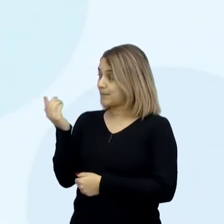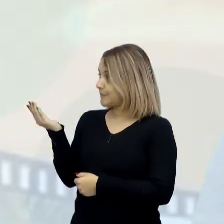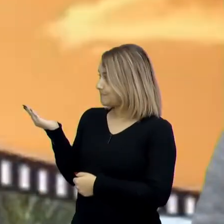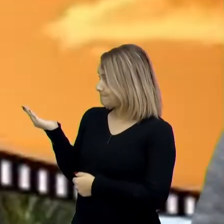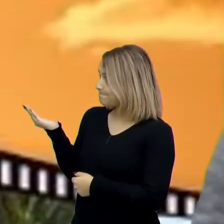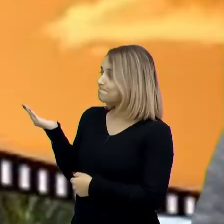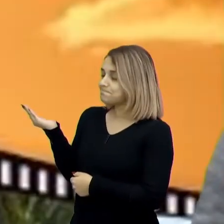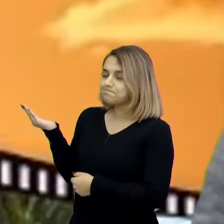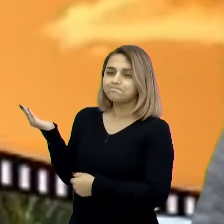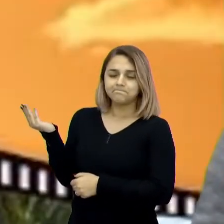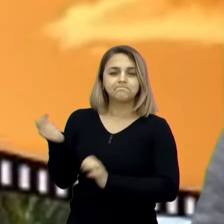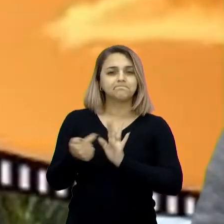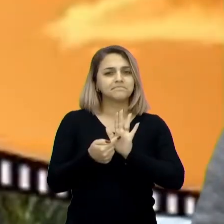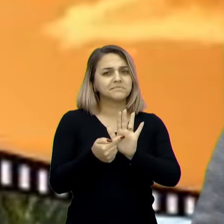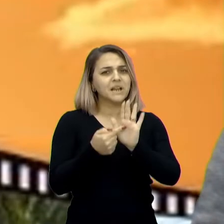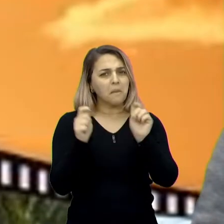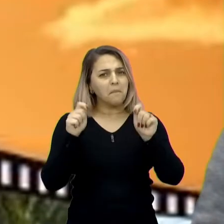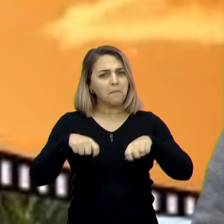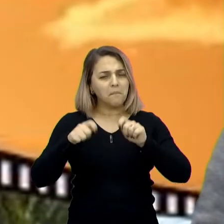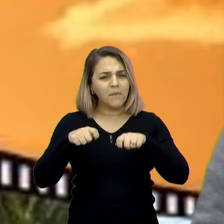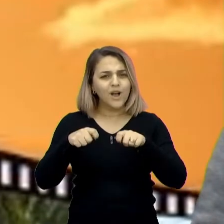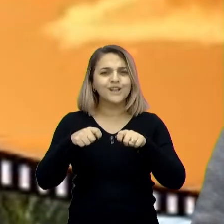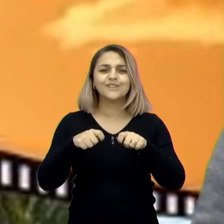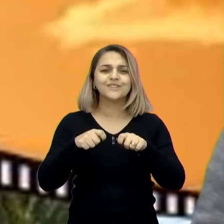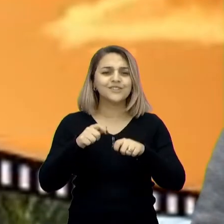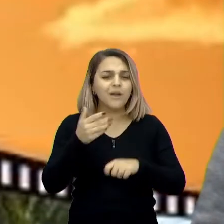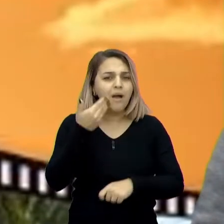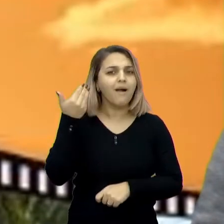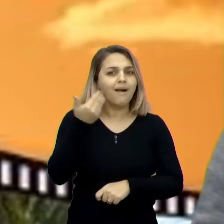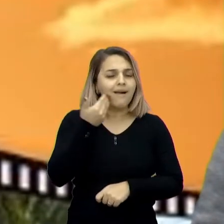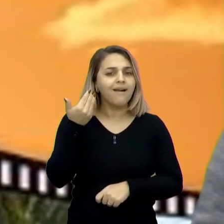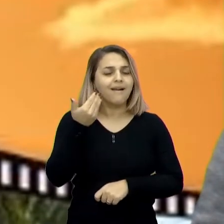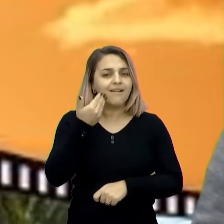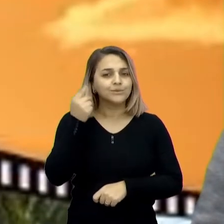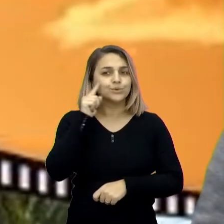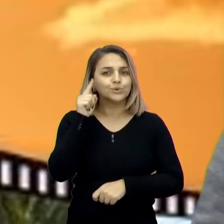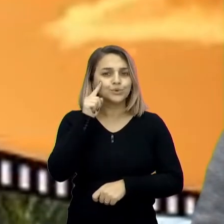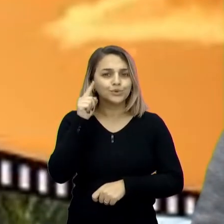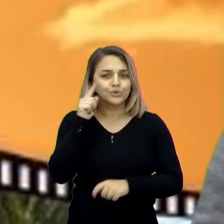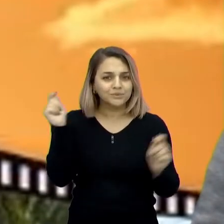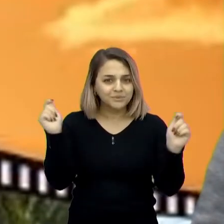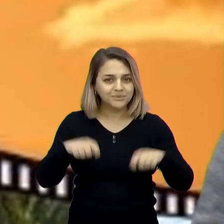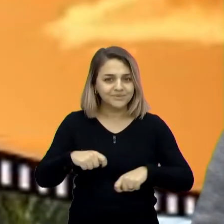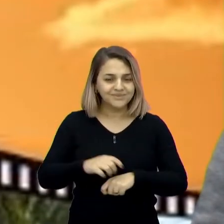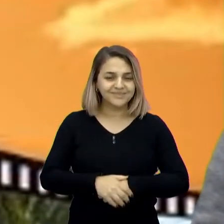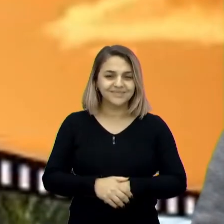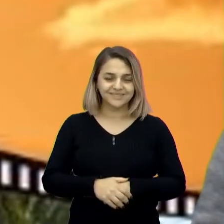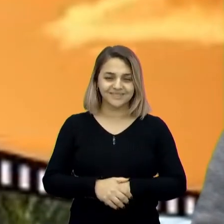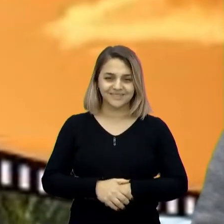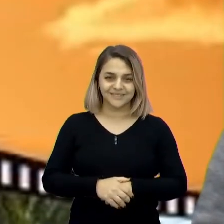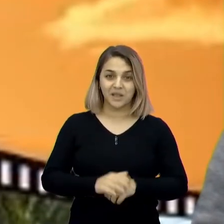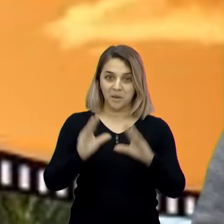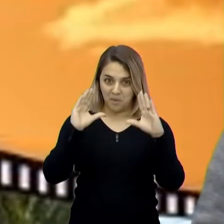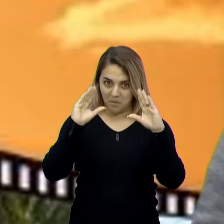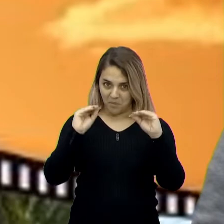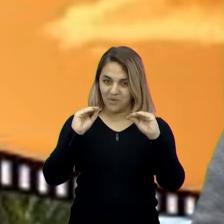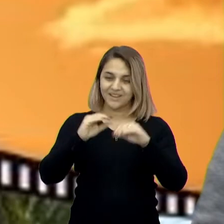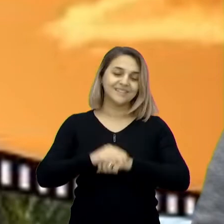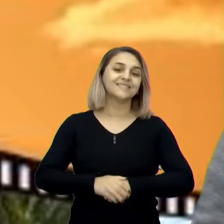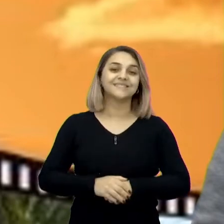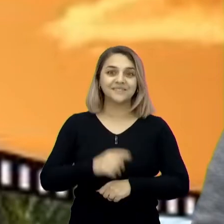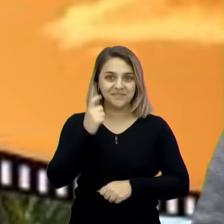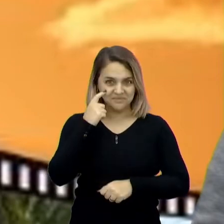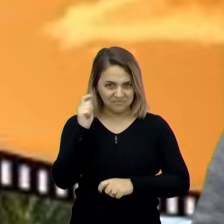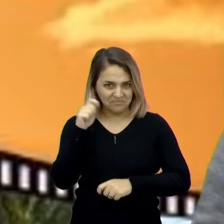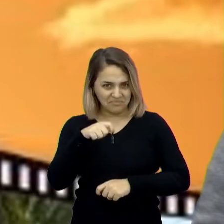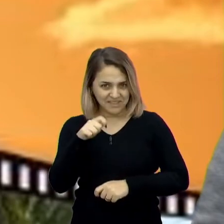que vai ilustrar como vocês podem explorar possibilidades do cotidiano. É um boa noite. Vejam como um boa noite pode pensar e